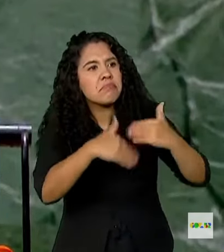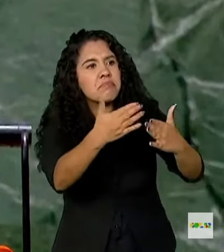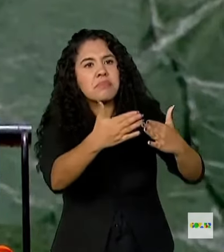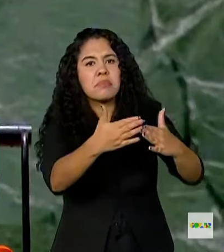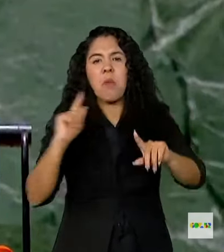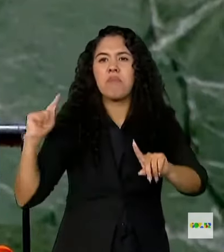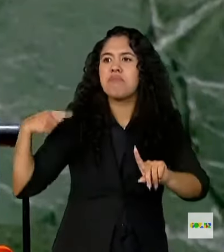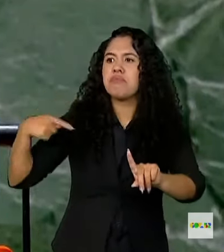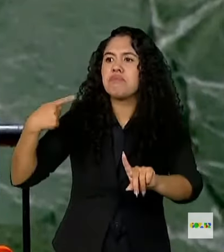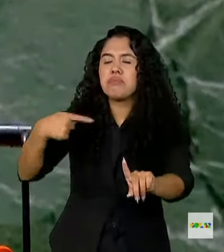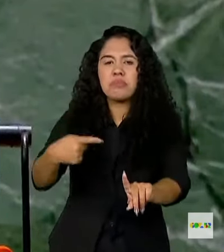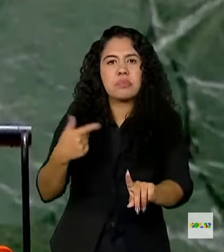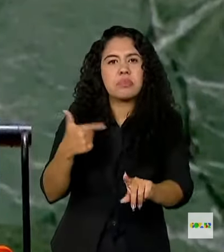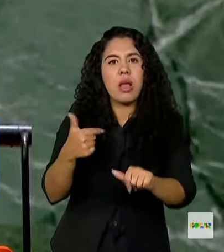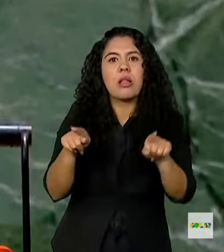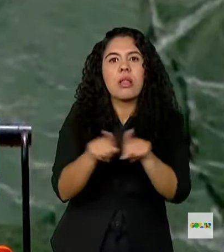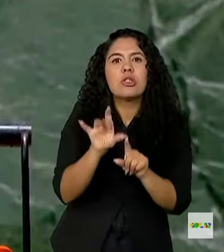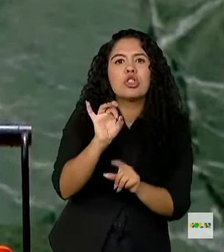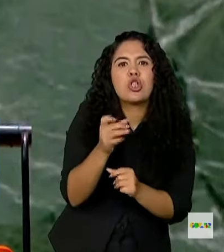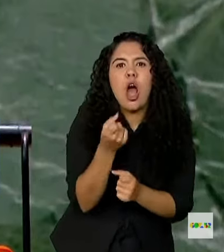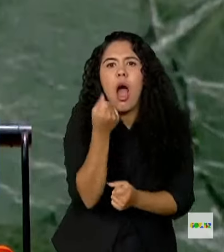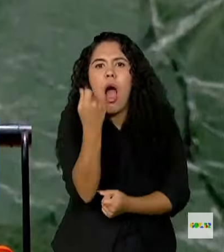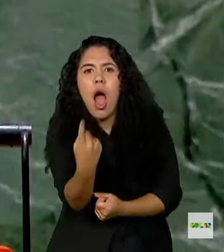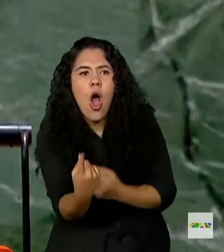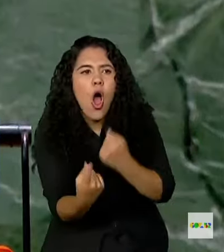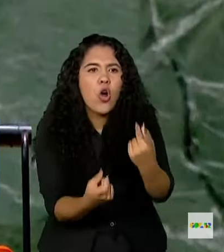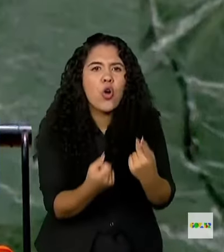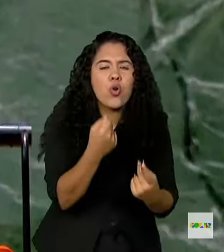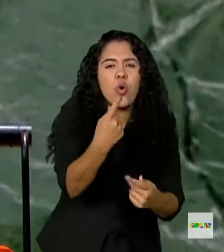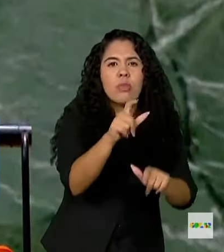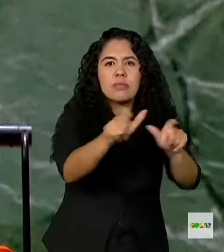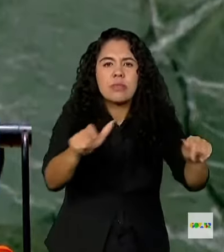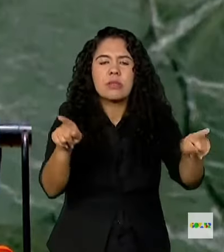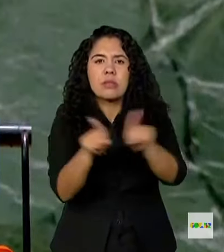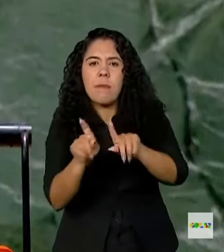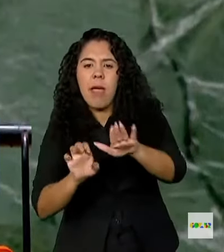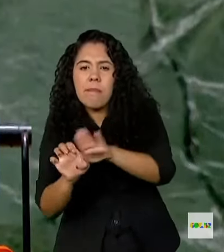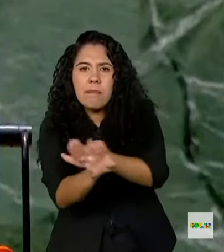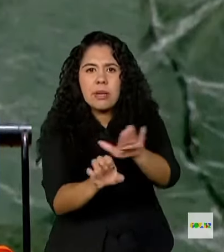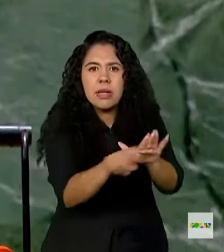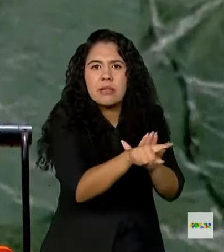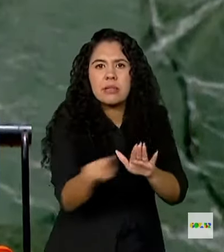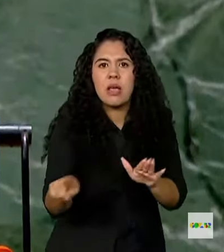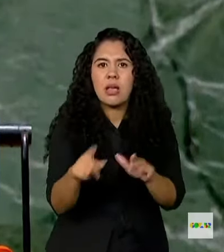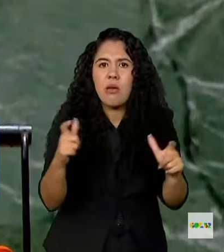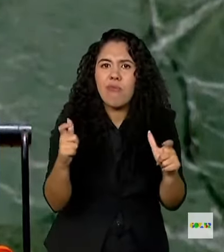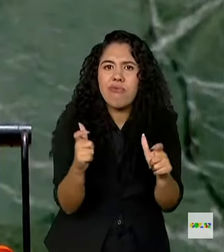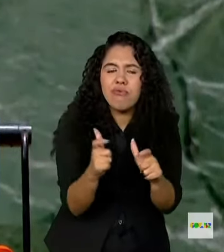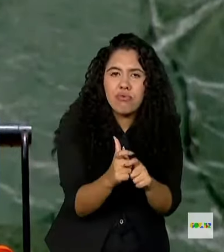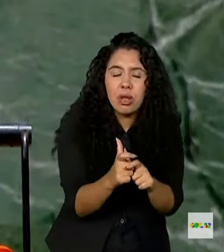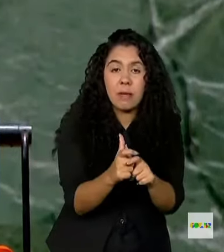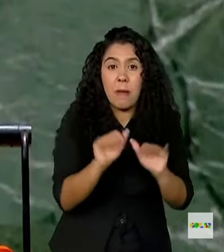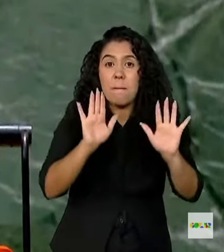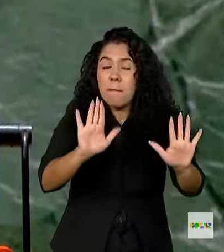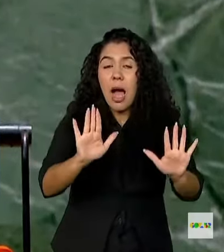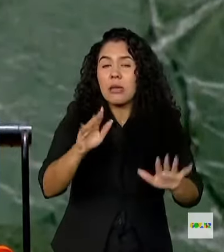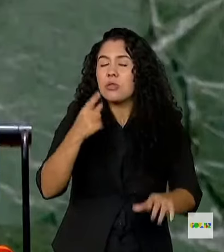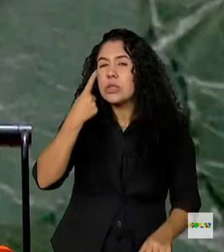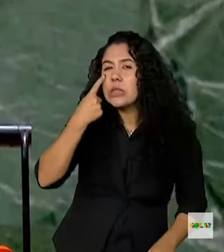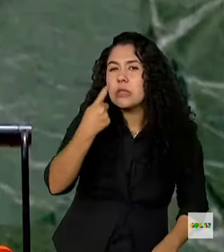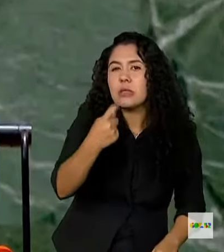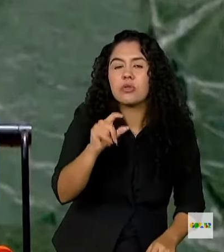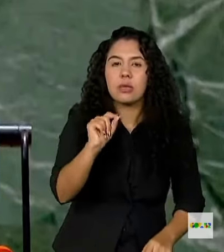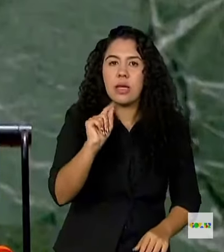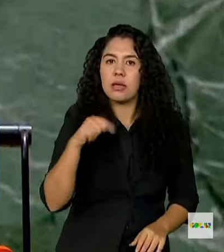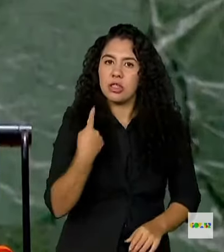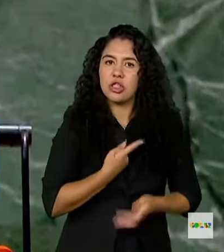de pequeno número de pessoas e de empresas sediadas em um número ainda menor de países. Interessa-nos uma